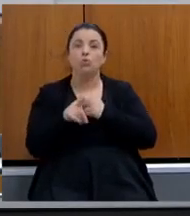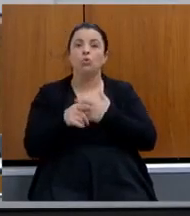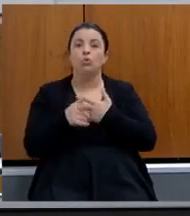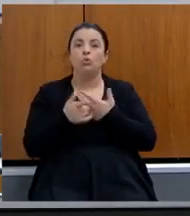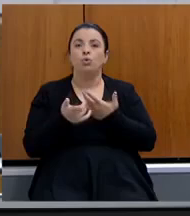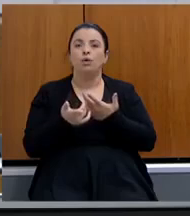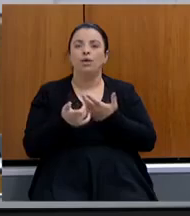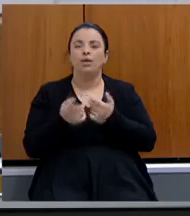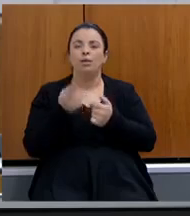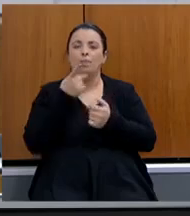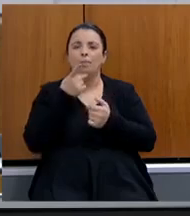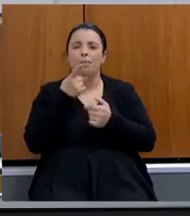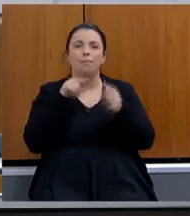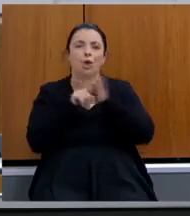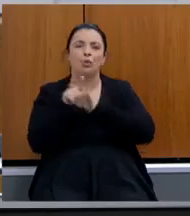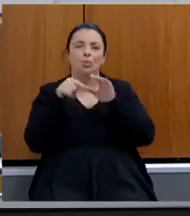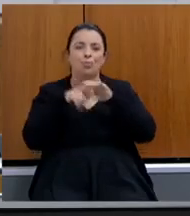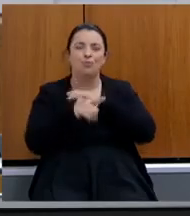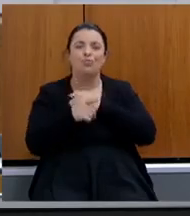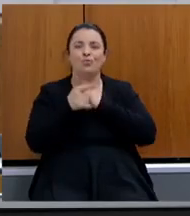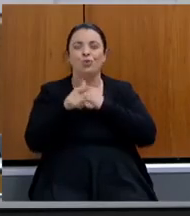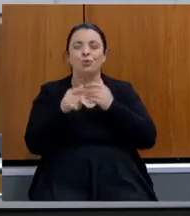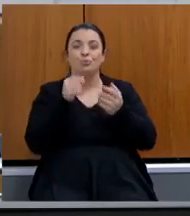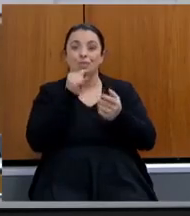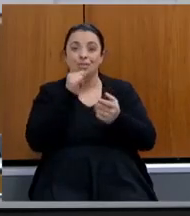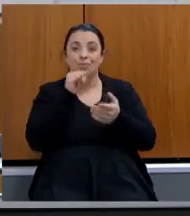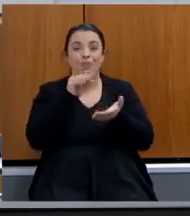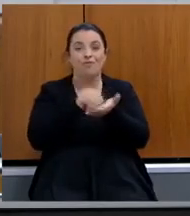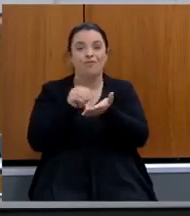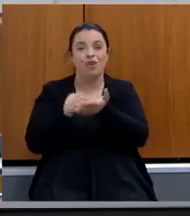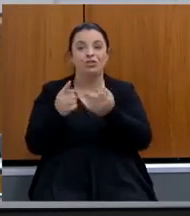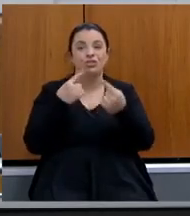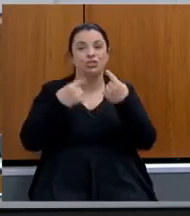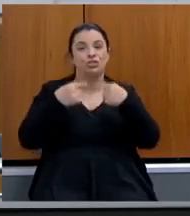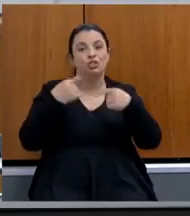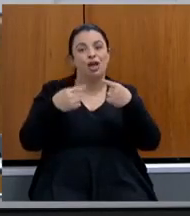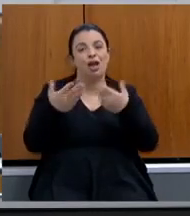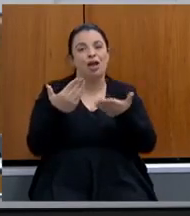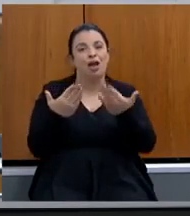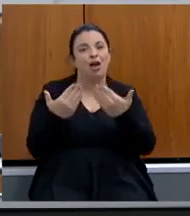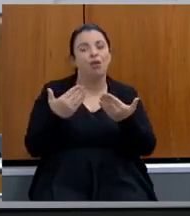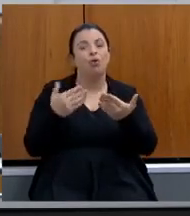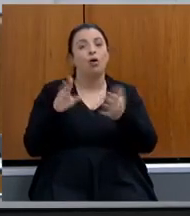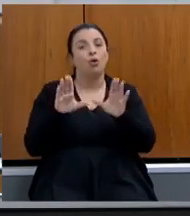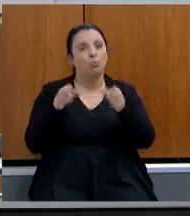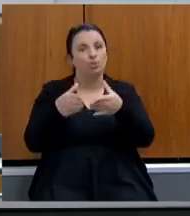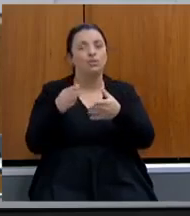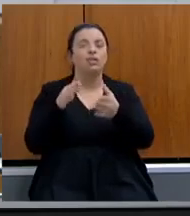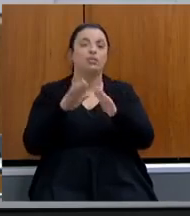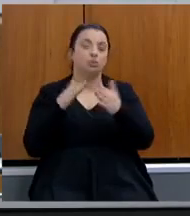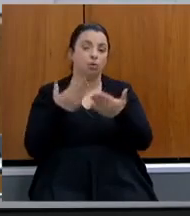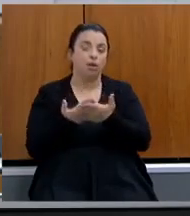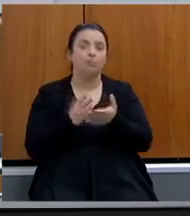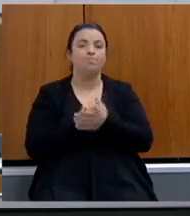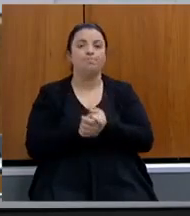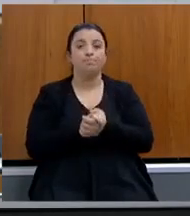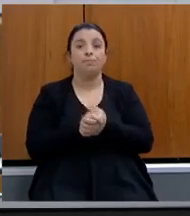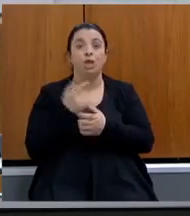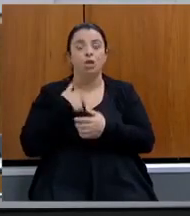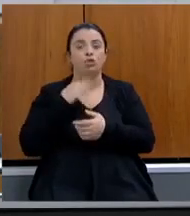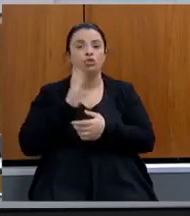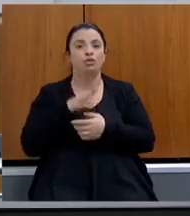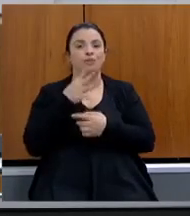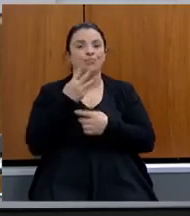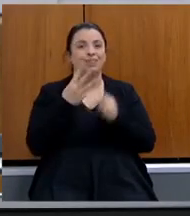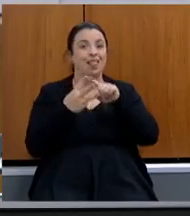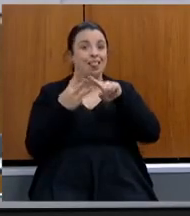mais importante foi a falta de diálogo comunidade escolar e é eu visitei as três